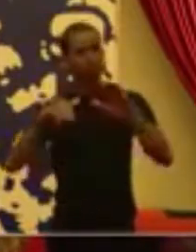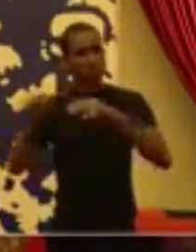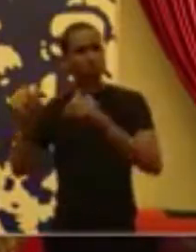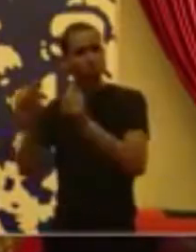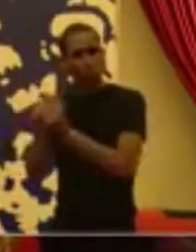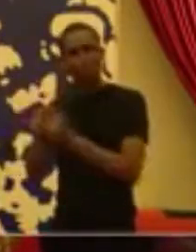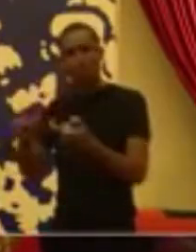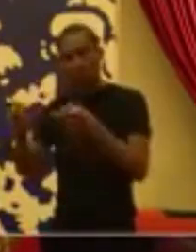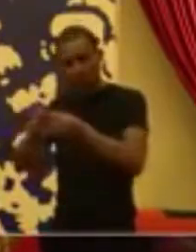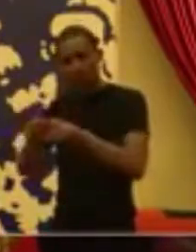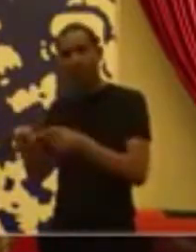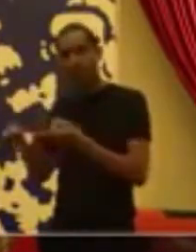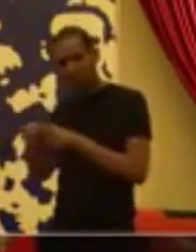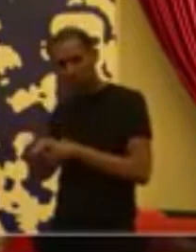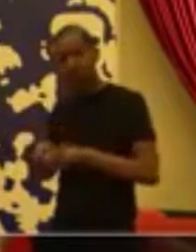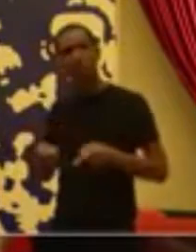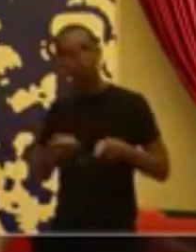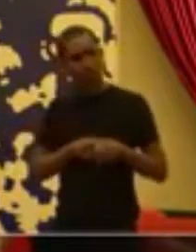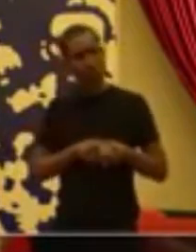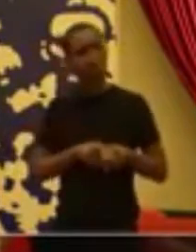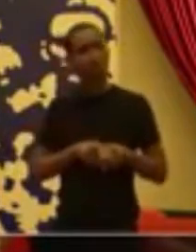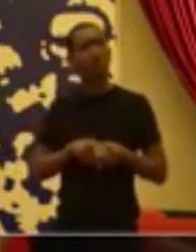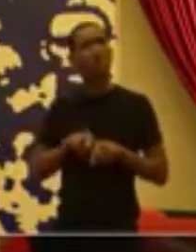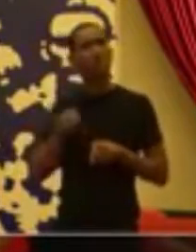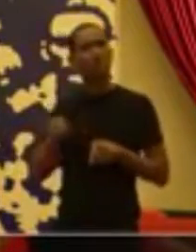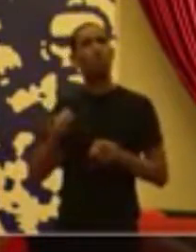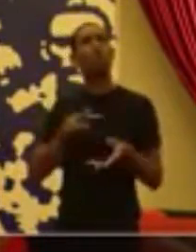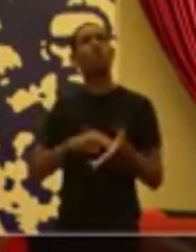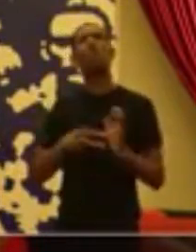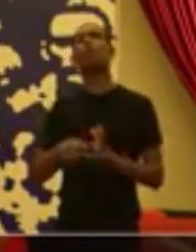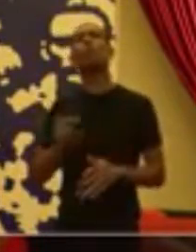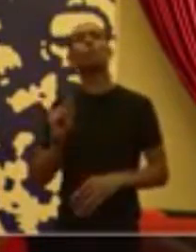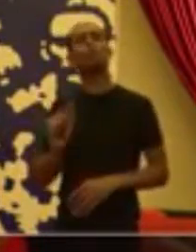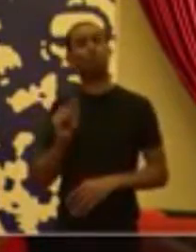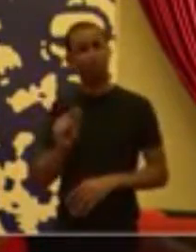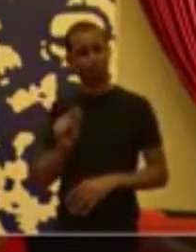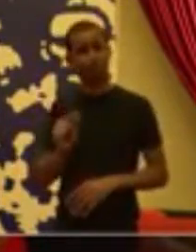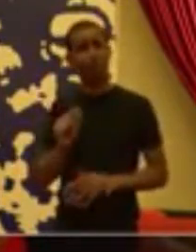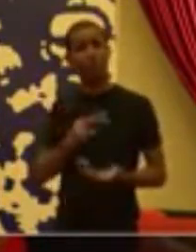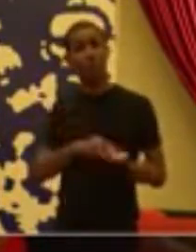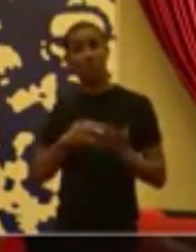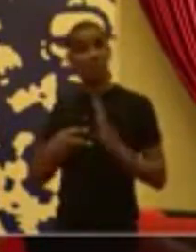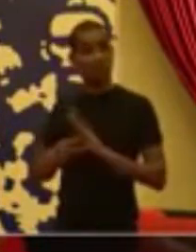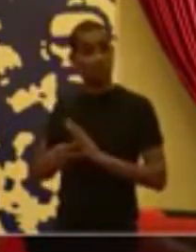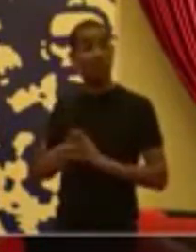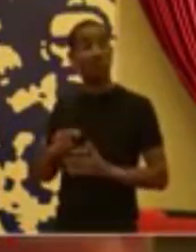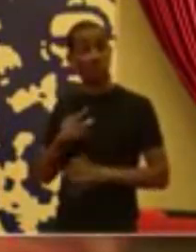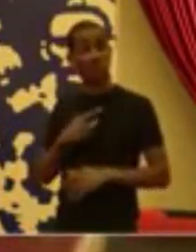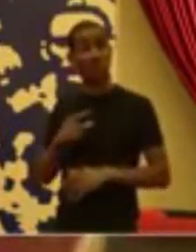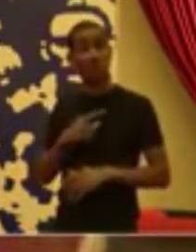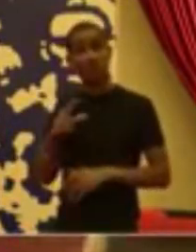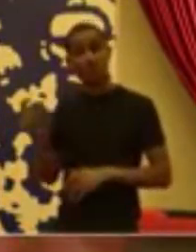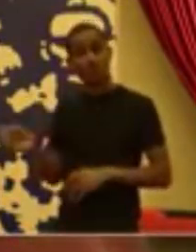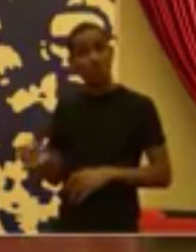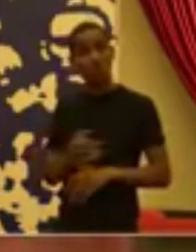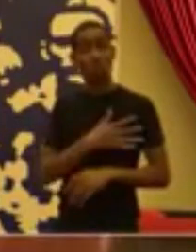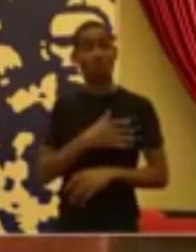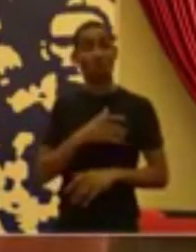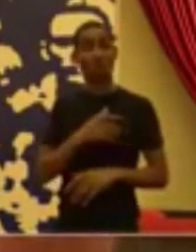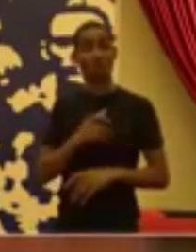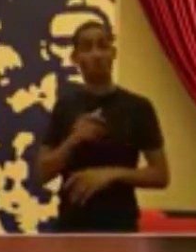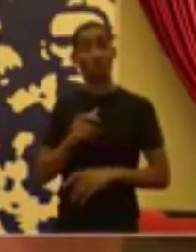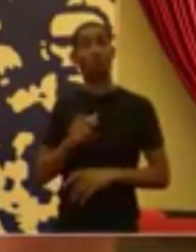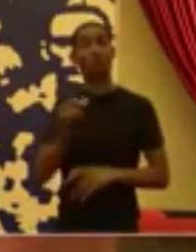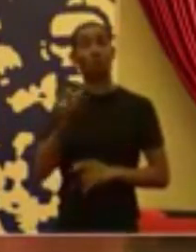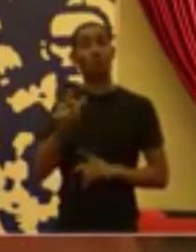E o que que isso significa? Isso significa que há novos personagens